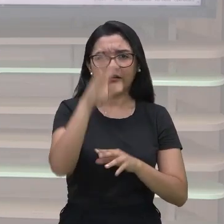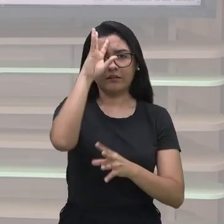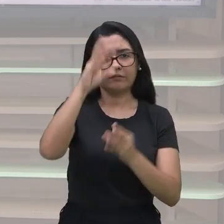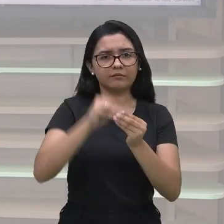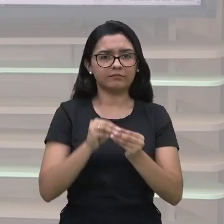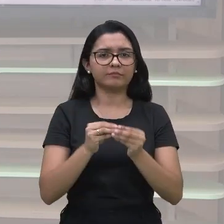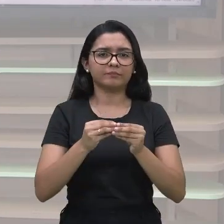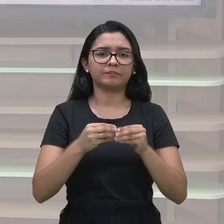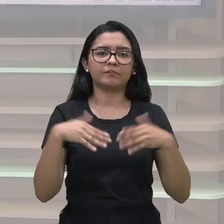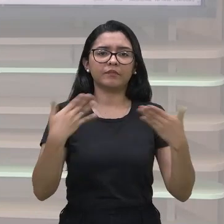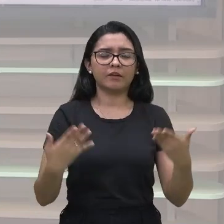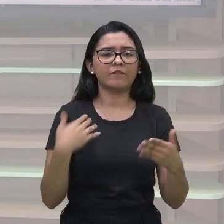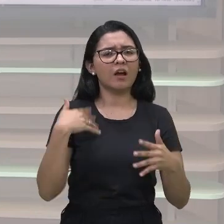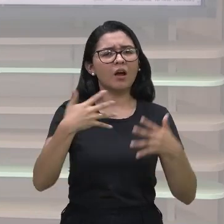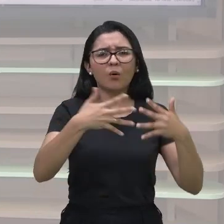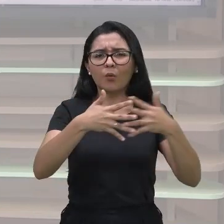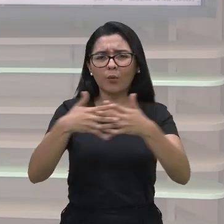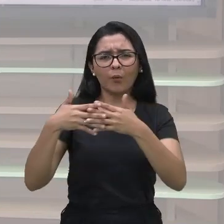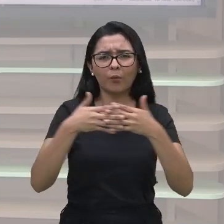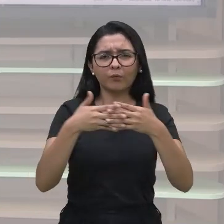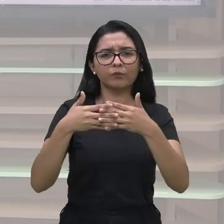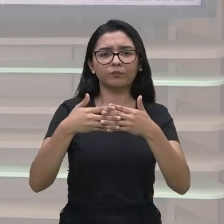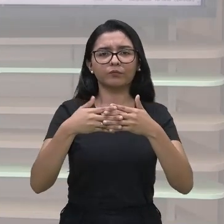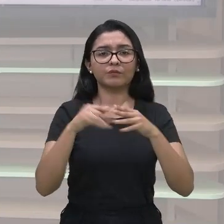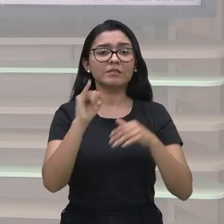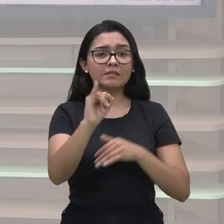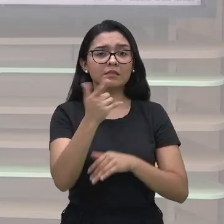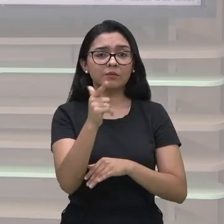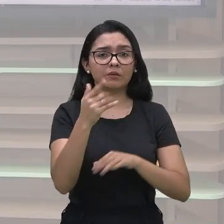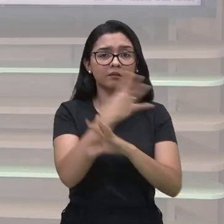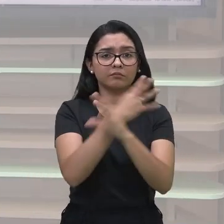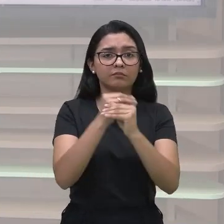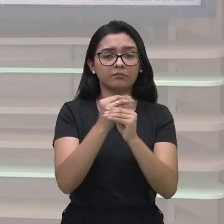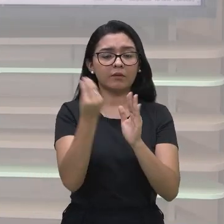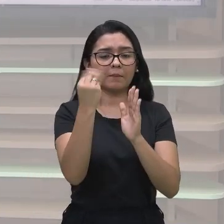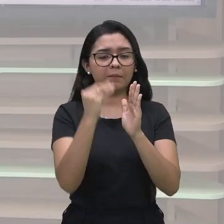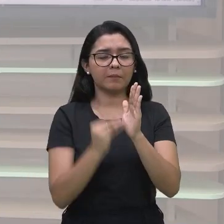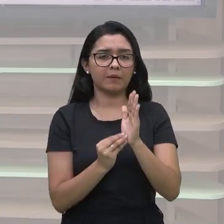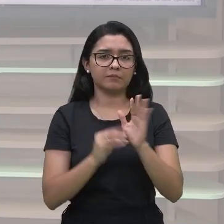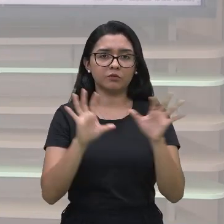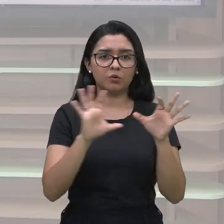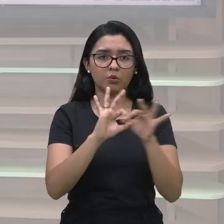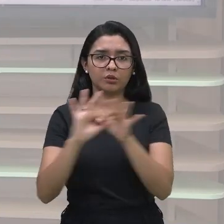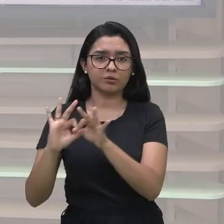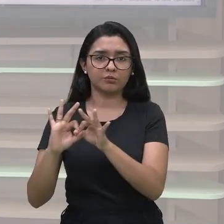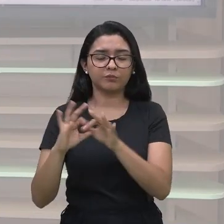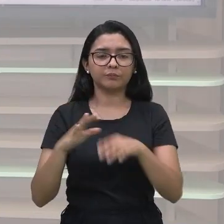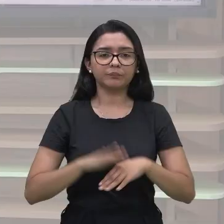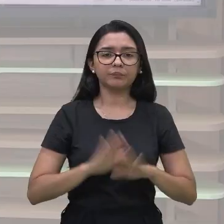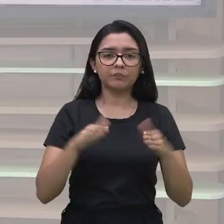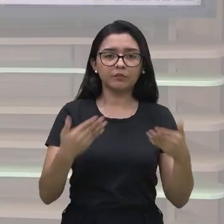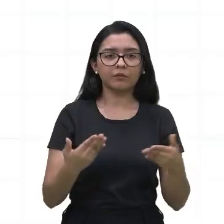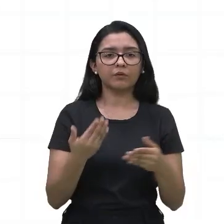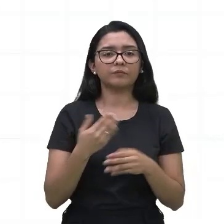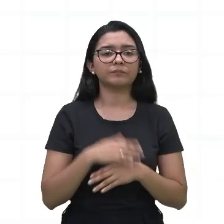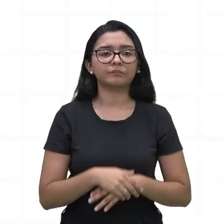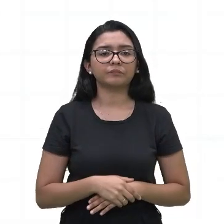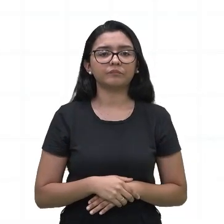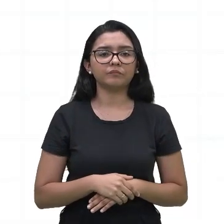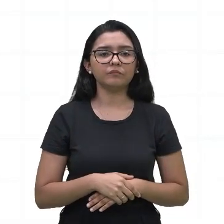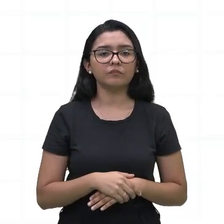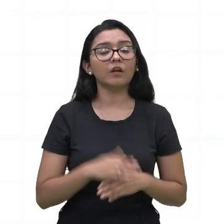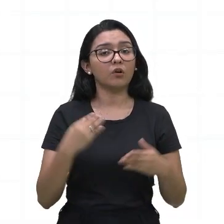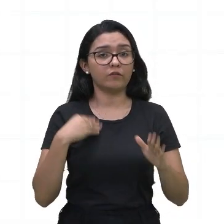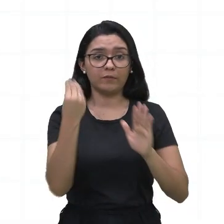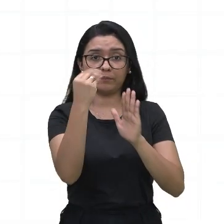autor. O texto ele fica confuso, sem acréscimo das palavras, desses conectivos. Vamos ver agora com os conectivos, vamos ver se faz